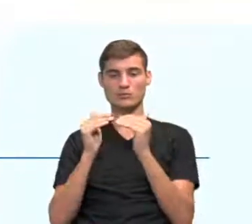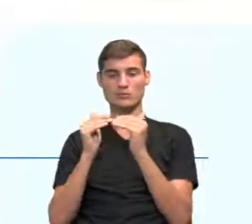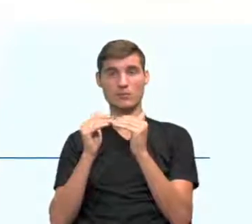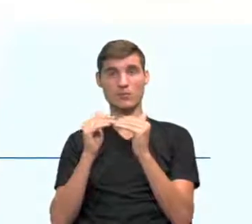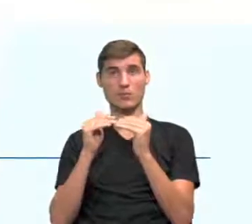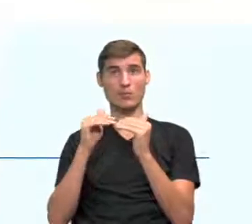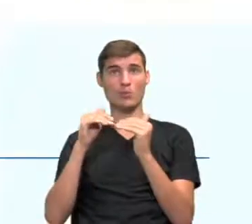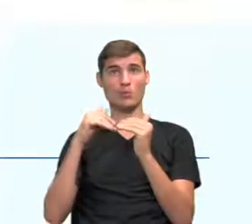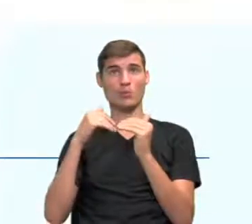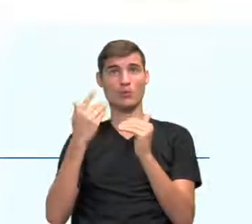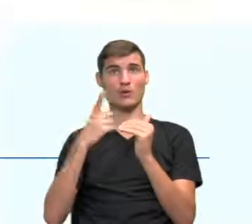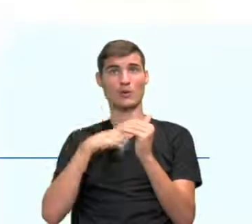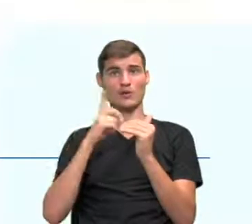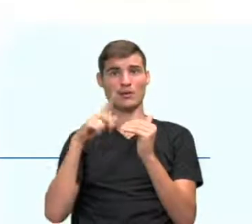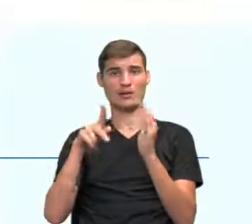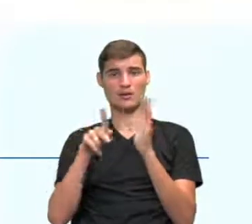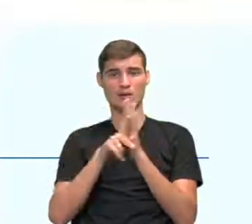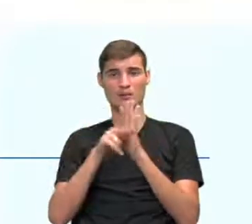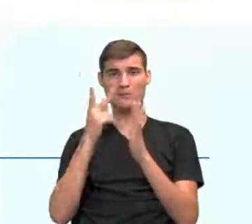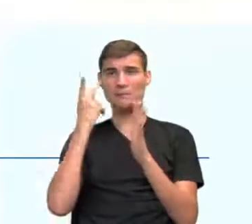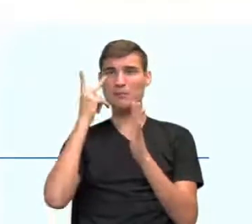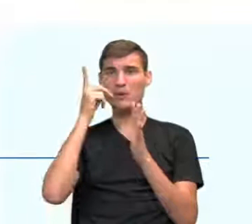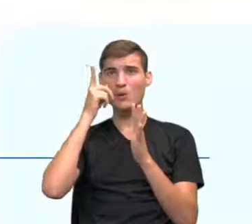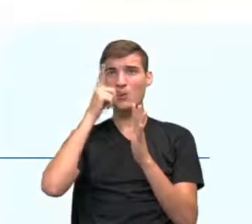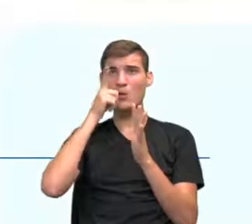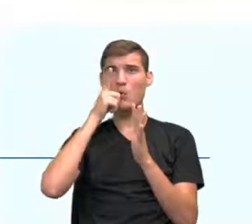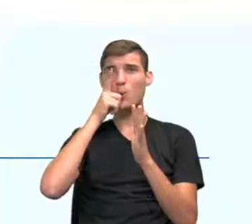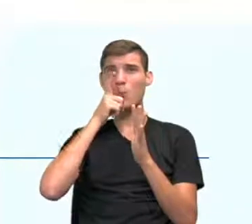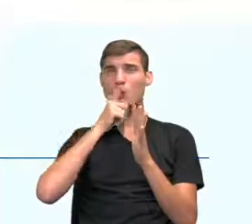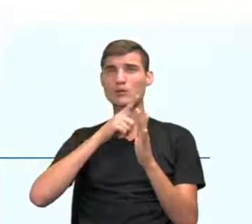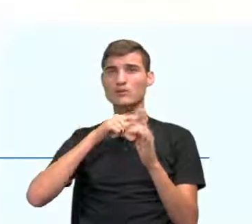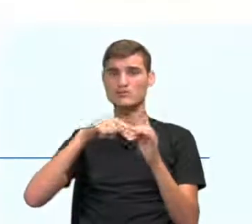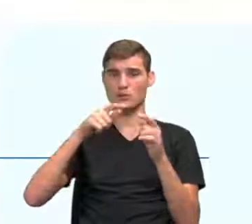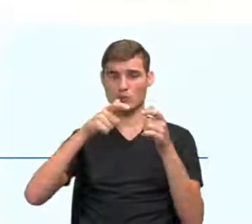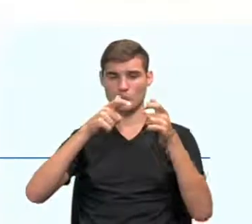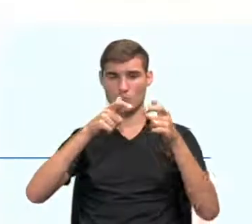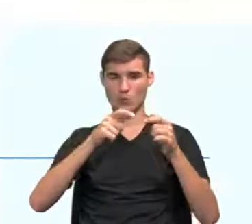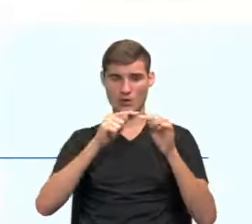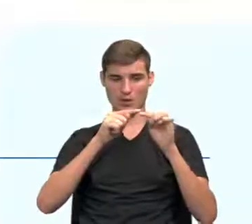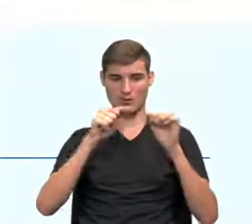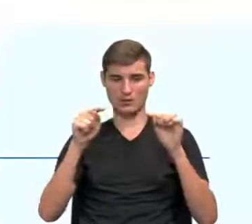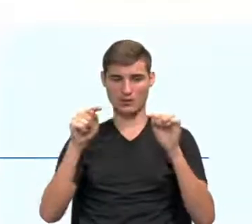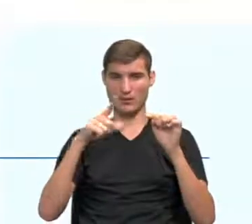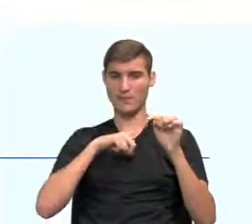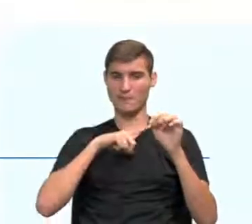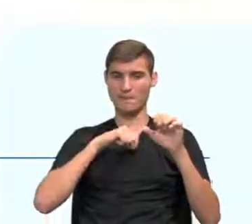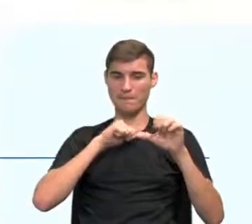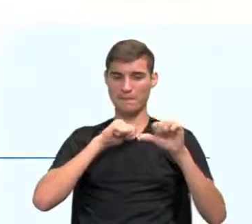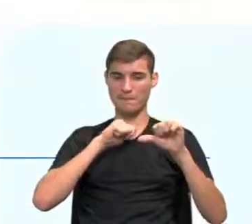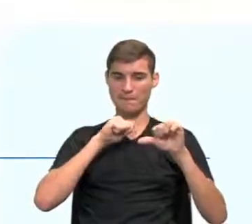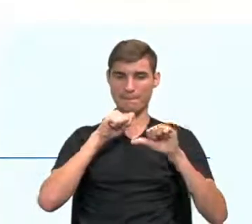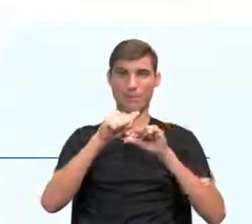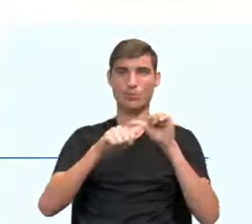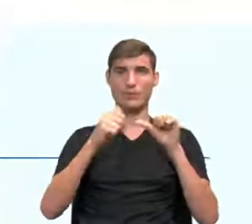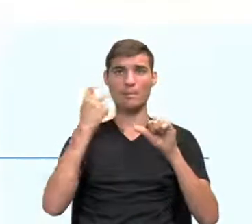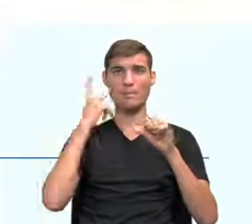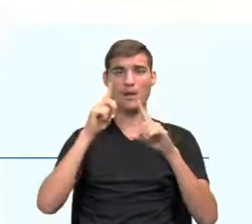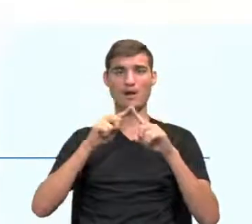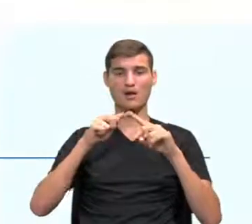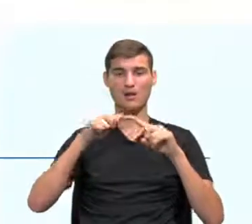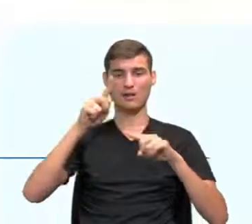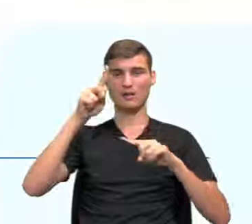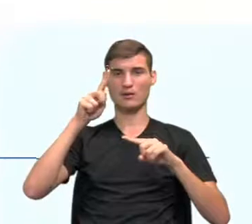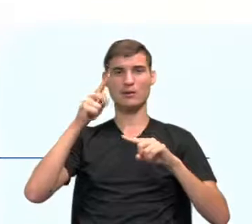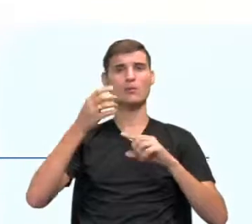sinal para essa intensidade ser mudada para essa intensidade?